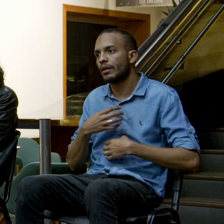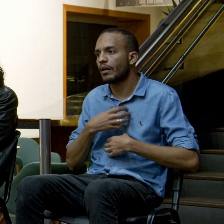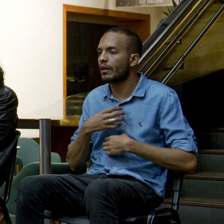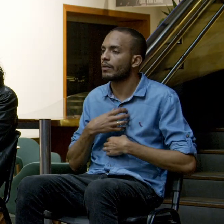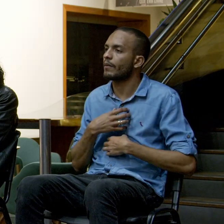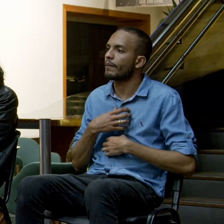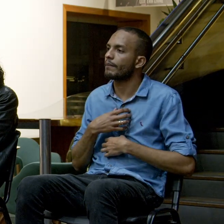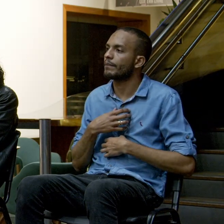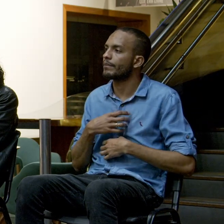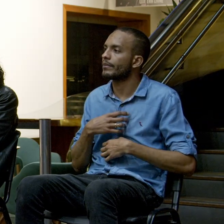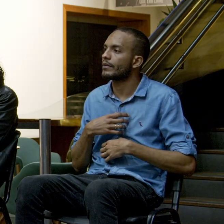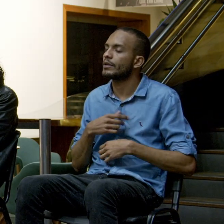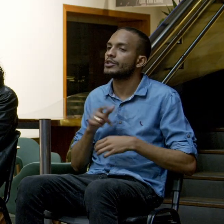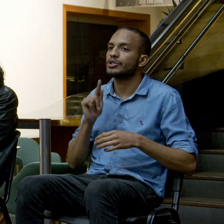mapas